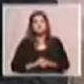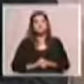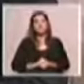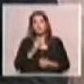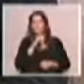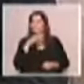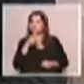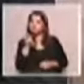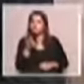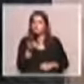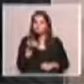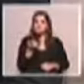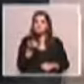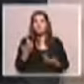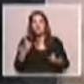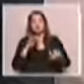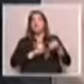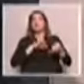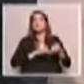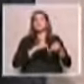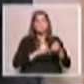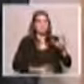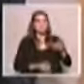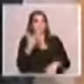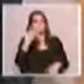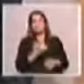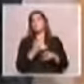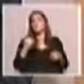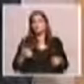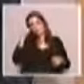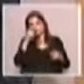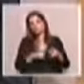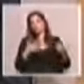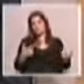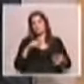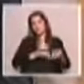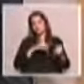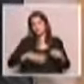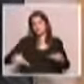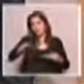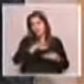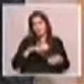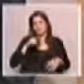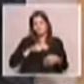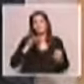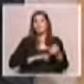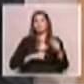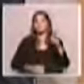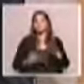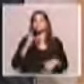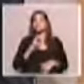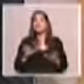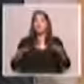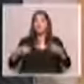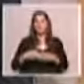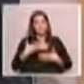explicar um pouco o porquê de nascer uma associação destas e o papel destas associações nestes territórios. Esta associação nasce de uma equipa com uma